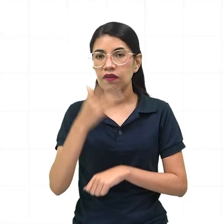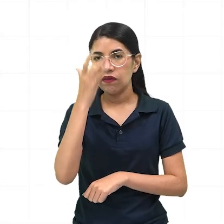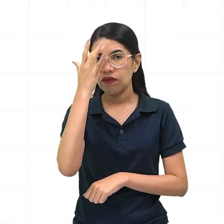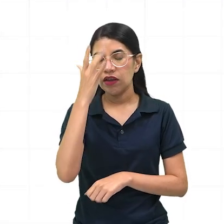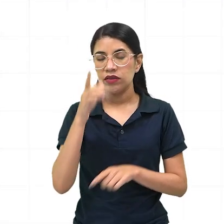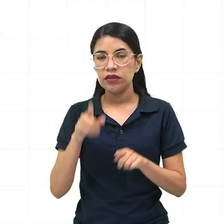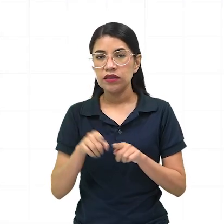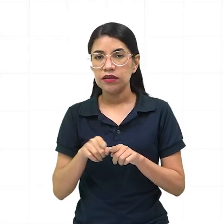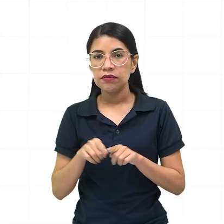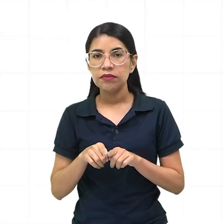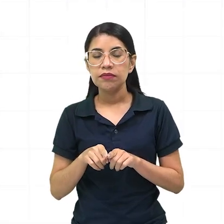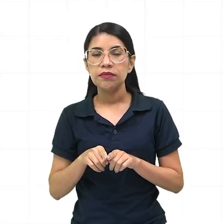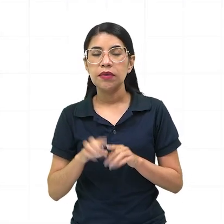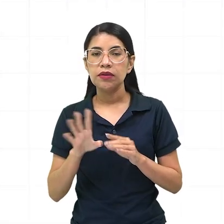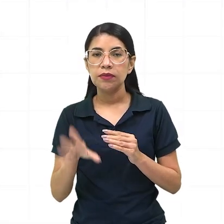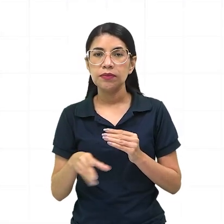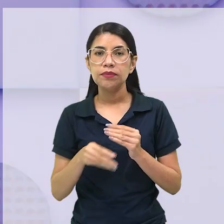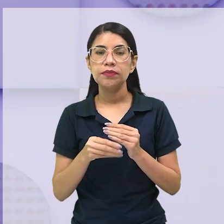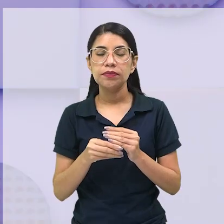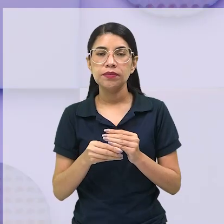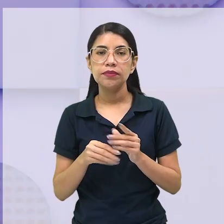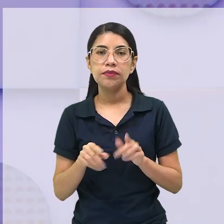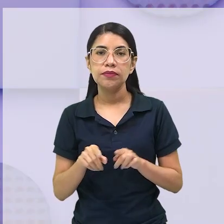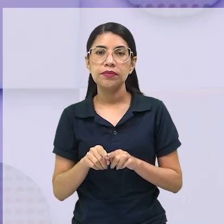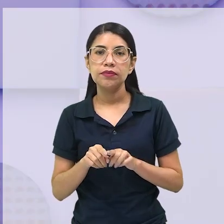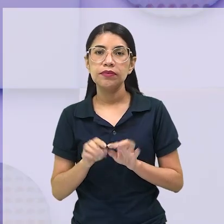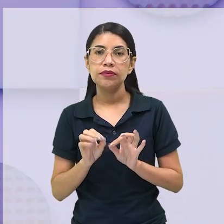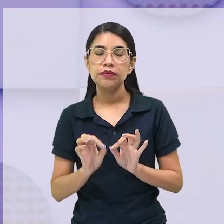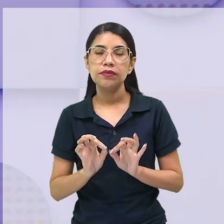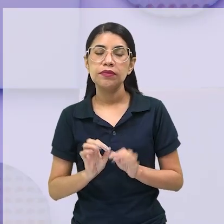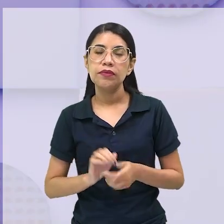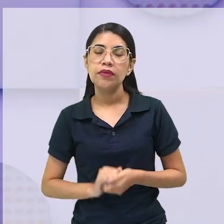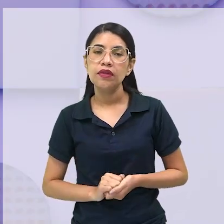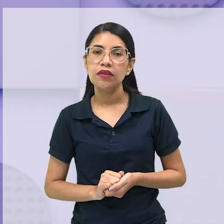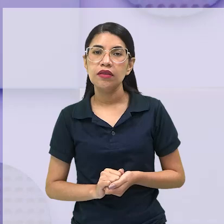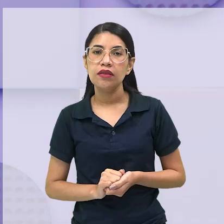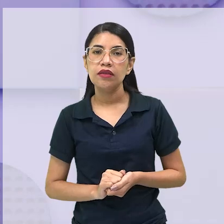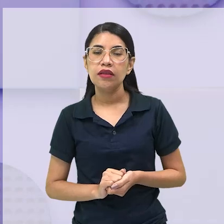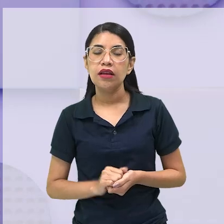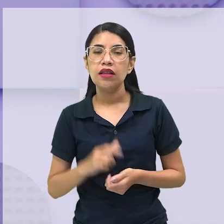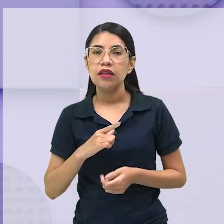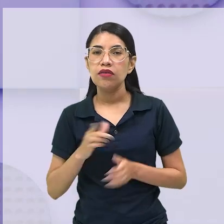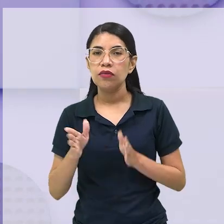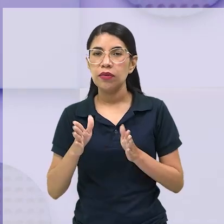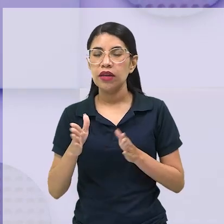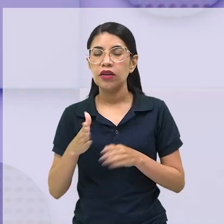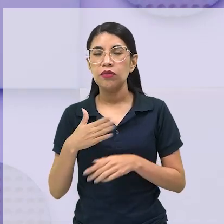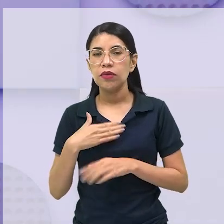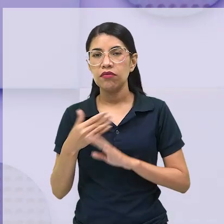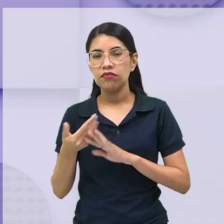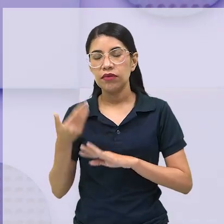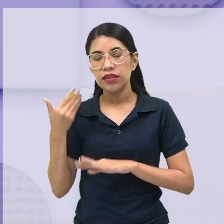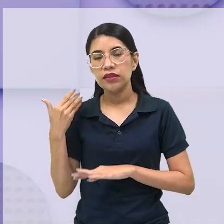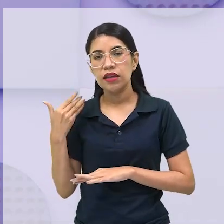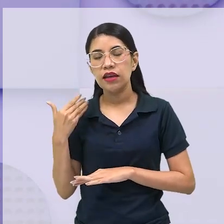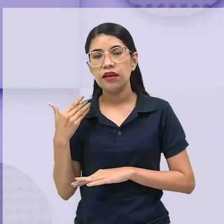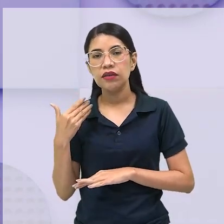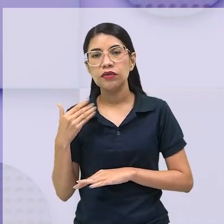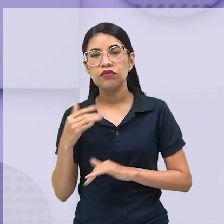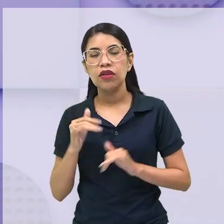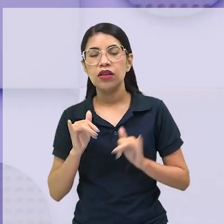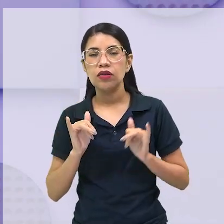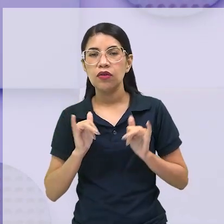Eu quero só fazer um adendo bem interessante. Eu estive um tempo da minha vida de férias,